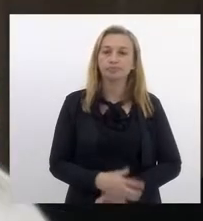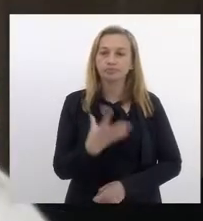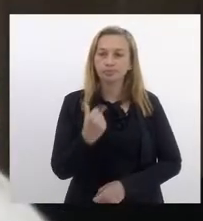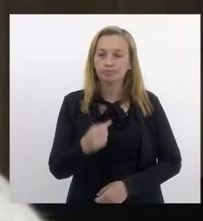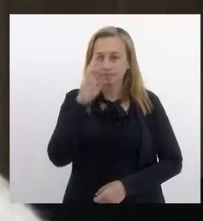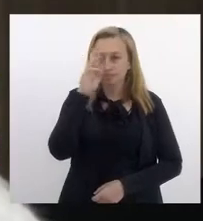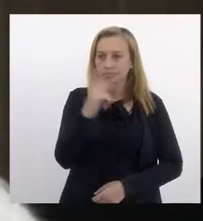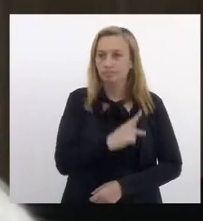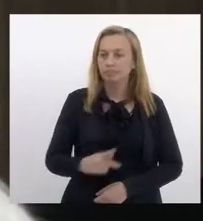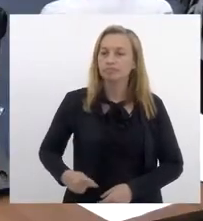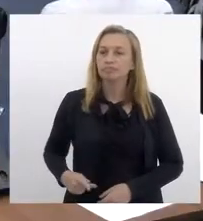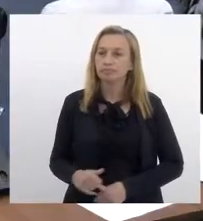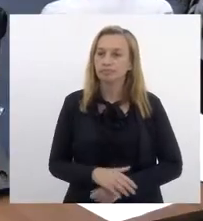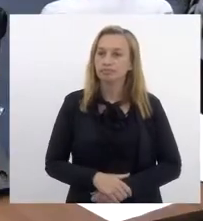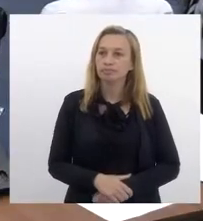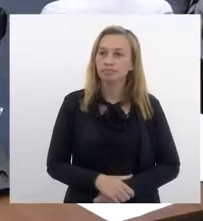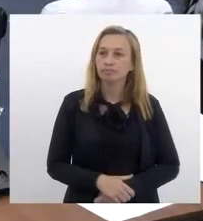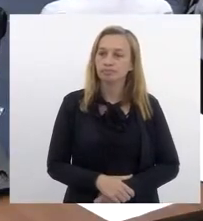Favorável, presidente. Bem.